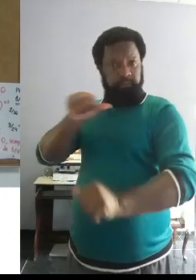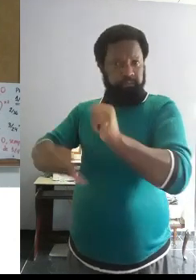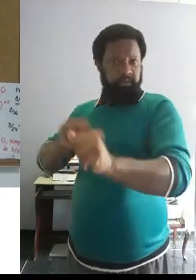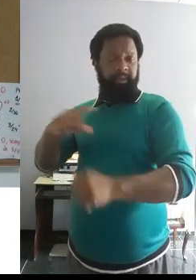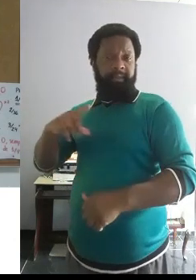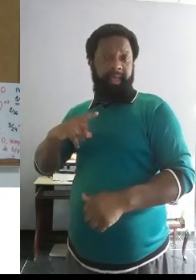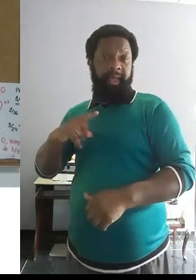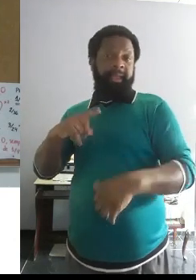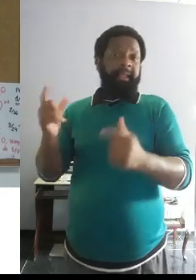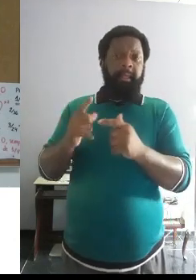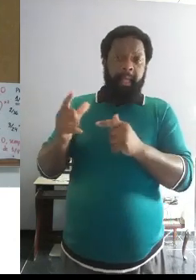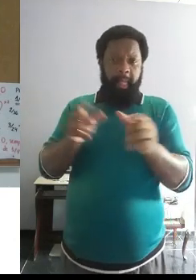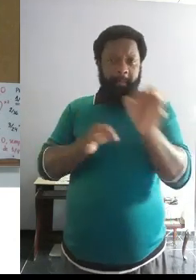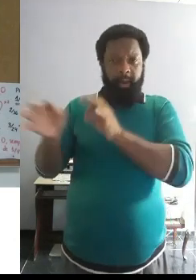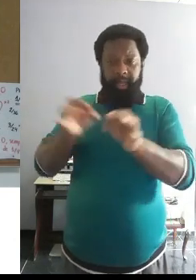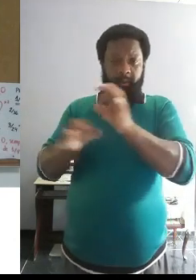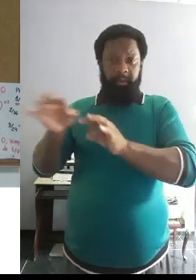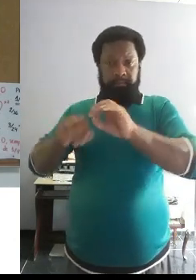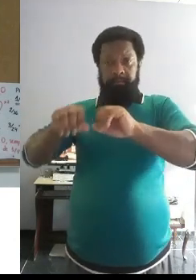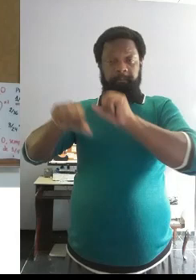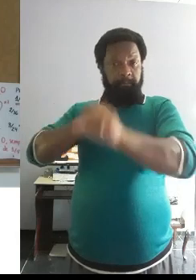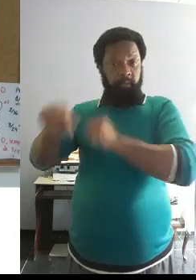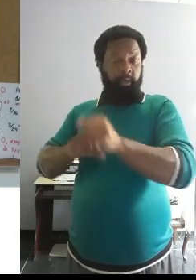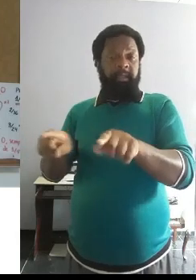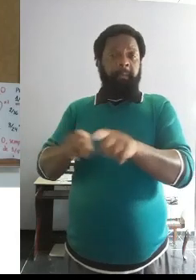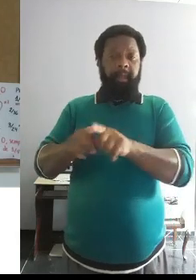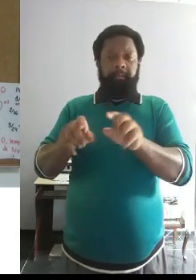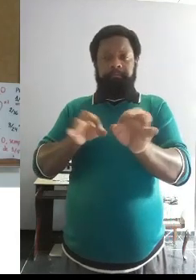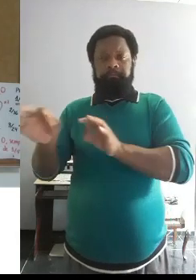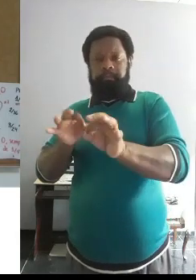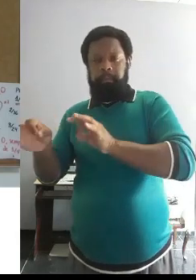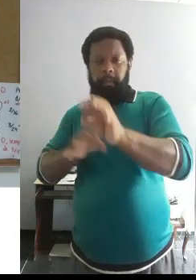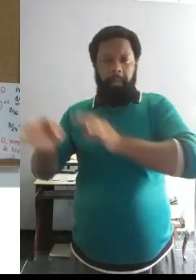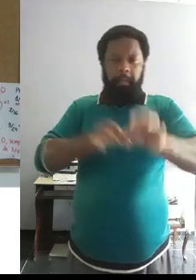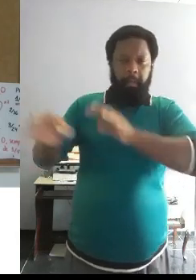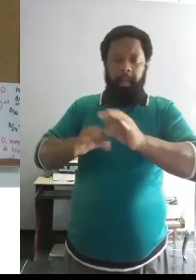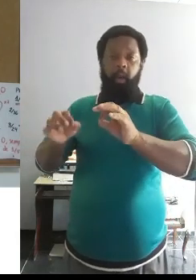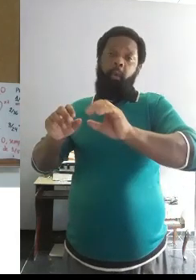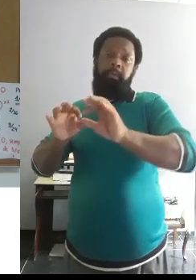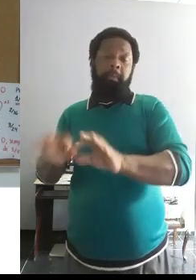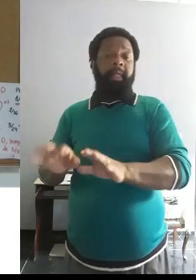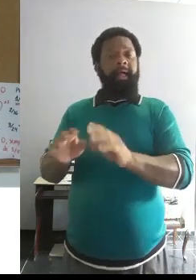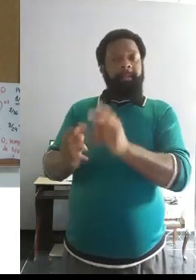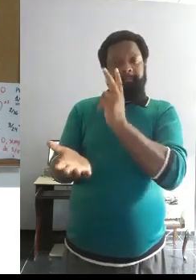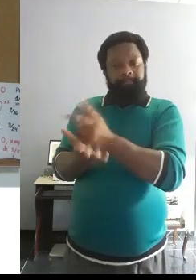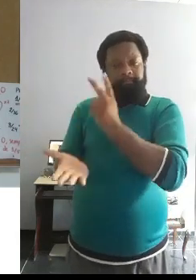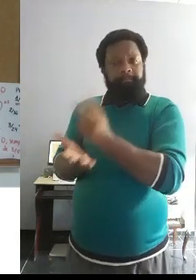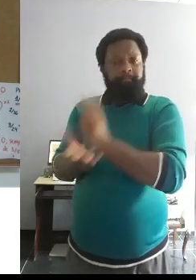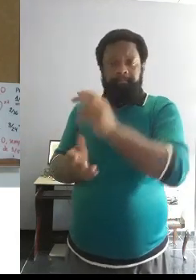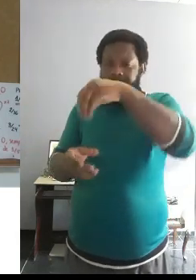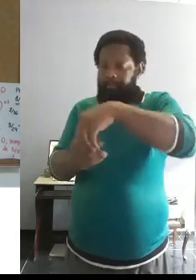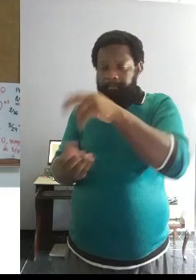modificar. O grau de agregação das moléculas se modifica e o grau de agitação também, mas a composição da matéria permanece